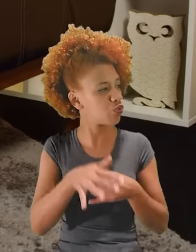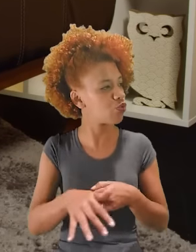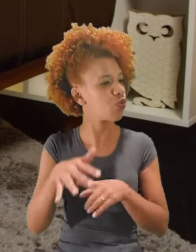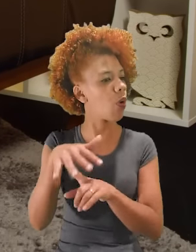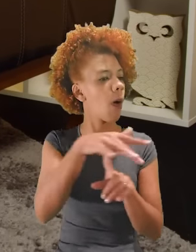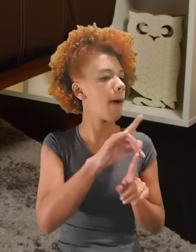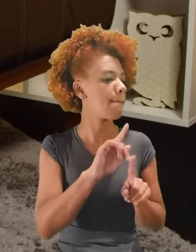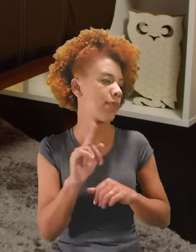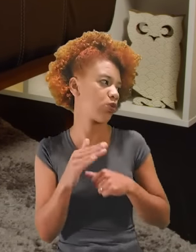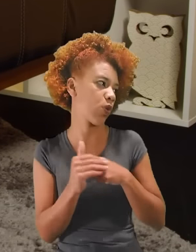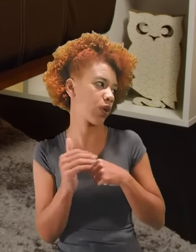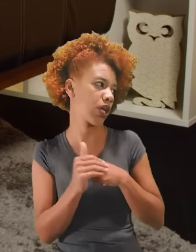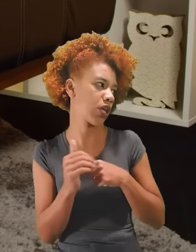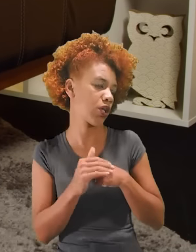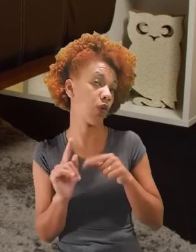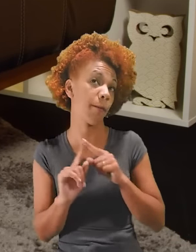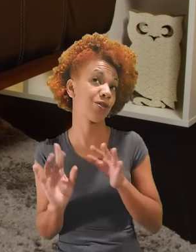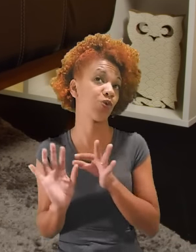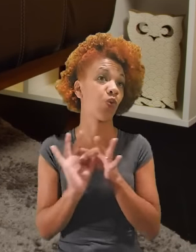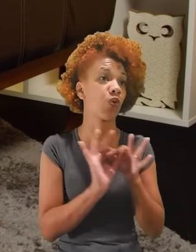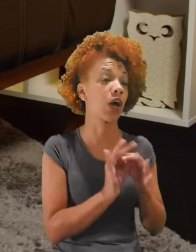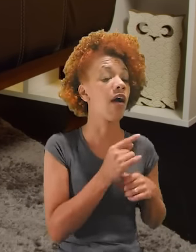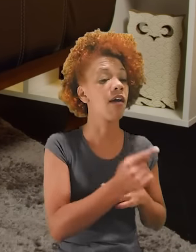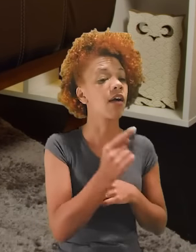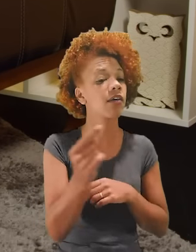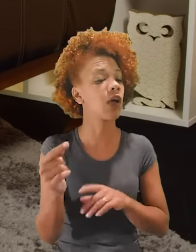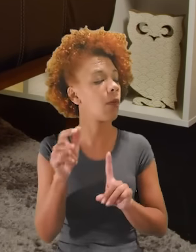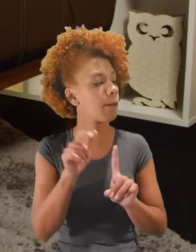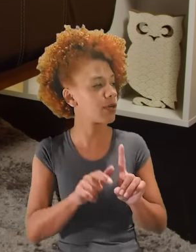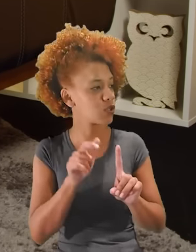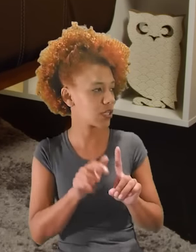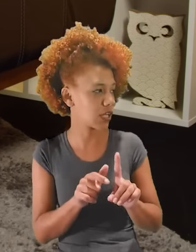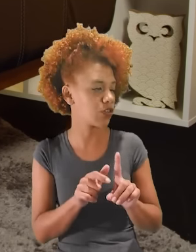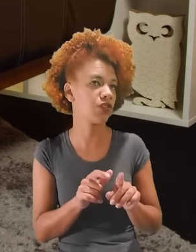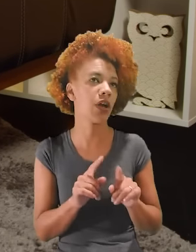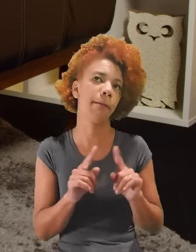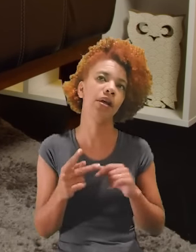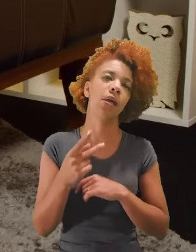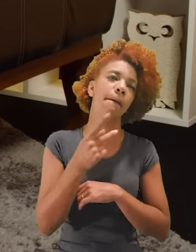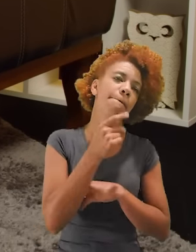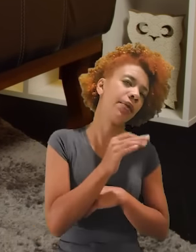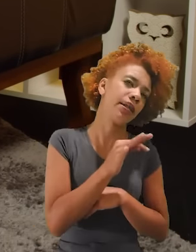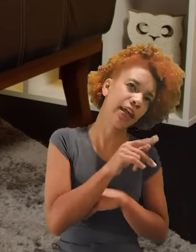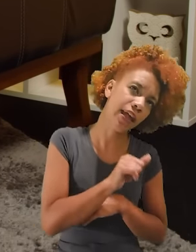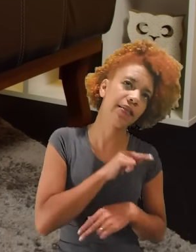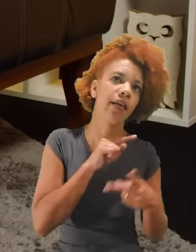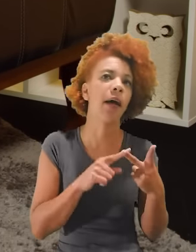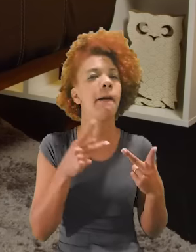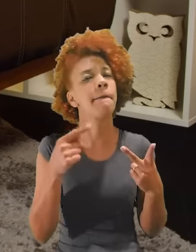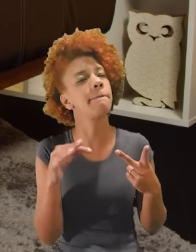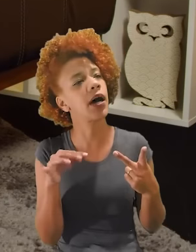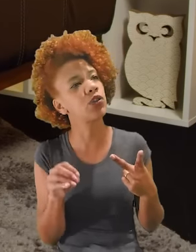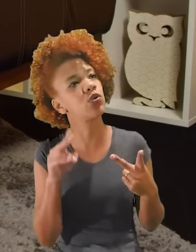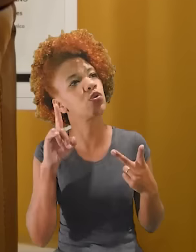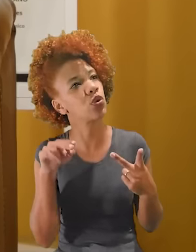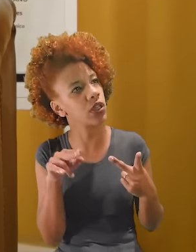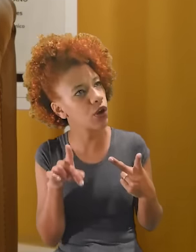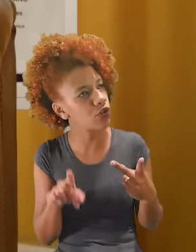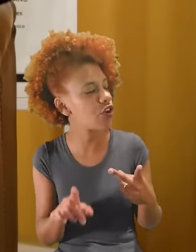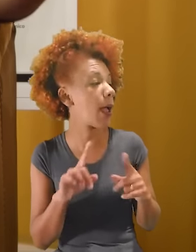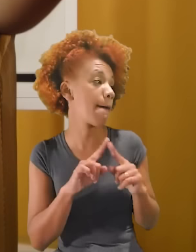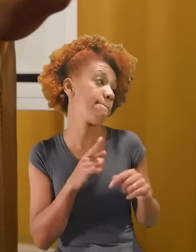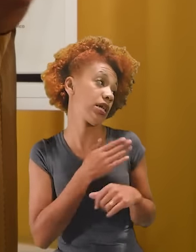Mas ele não é o mais querido. No sentido de... Cada um tem um personagem meio que... Sim. Ah, eu gosto do Pateta, eu gosto, sim, do Pato Donald. Mas, obviamente, ele é o